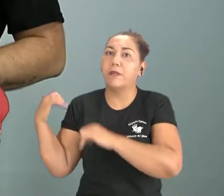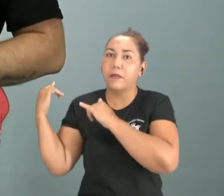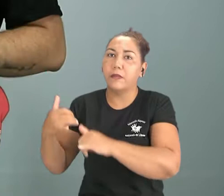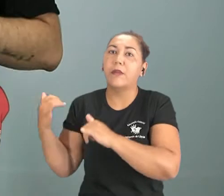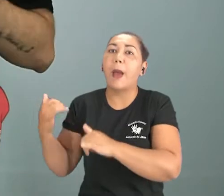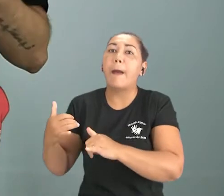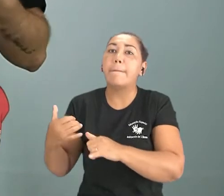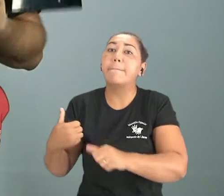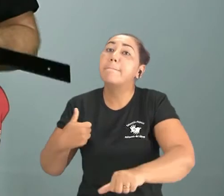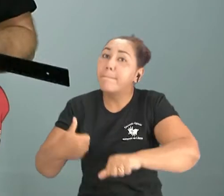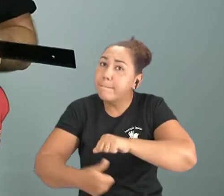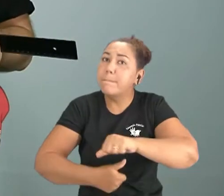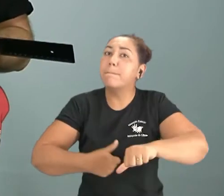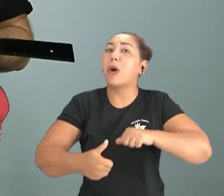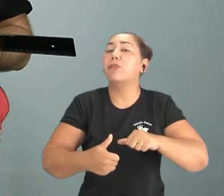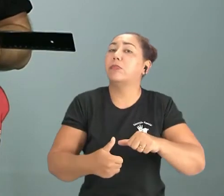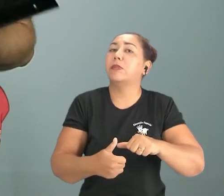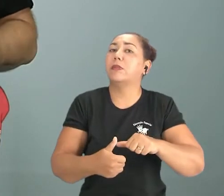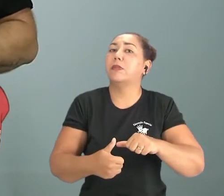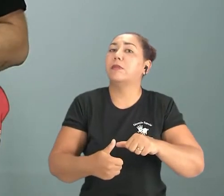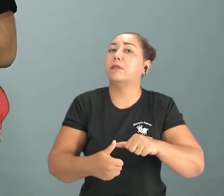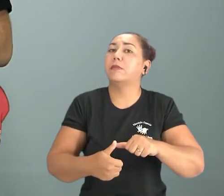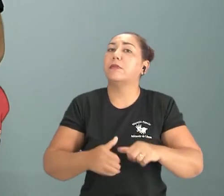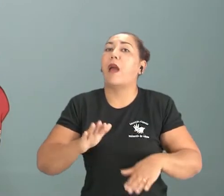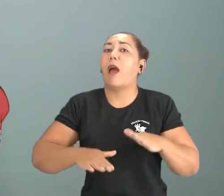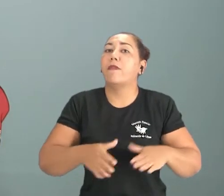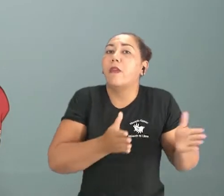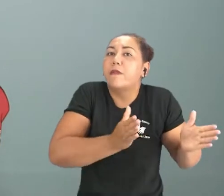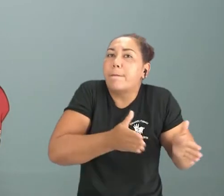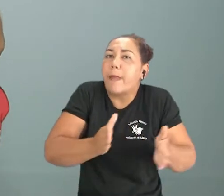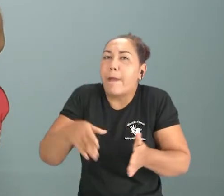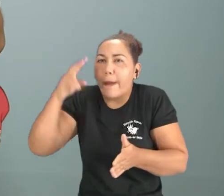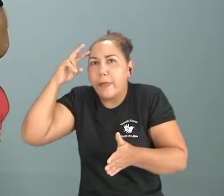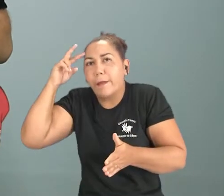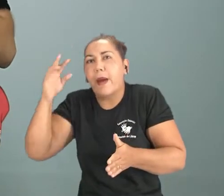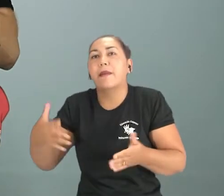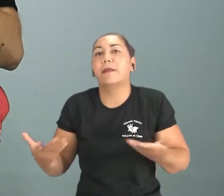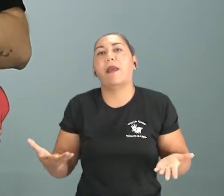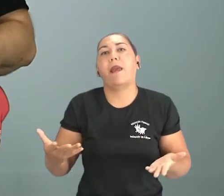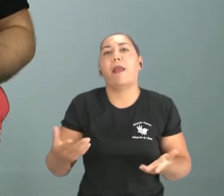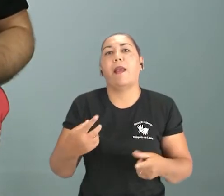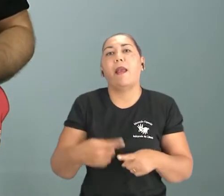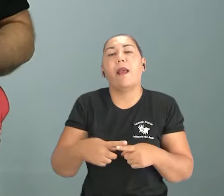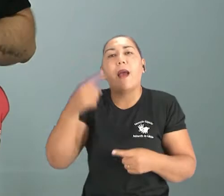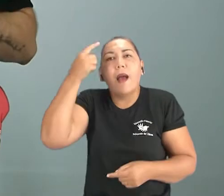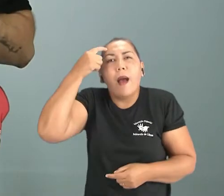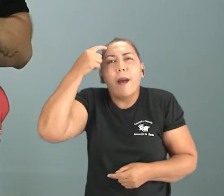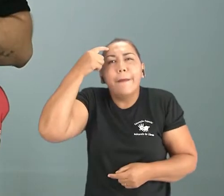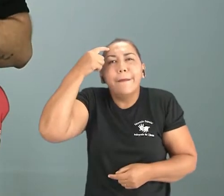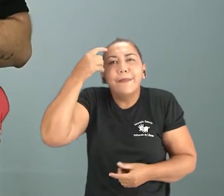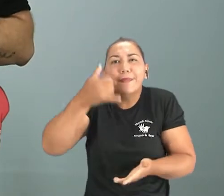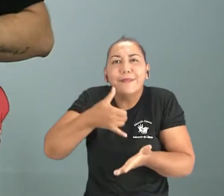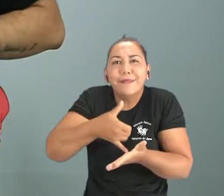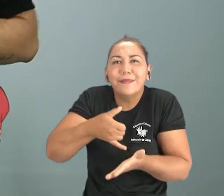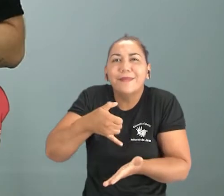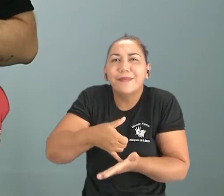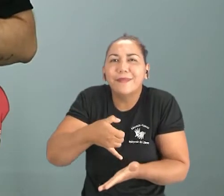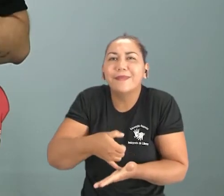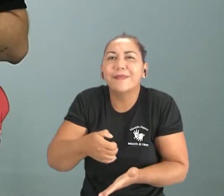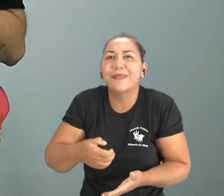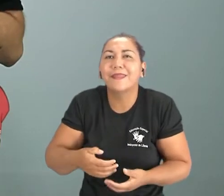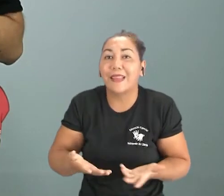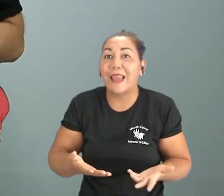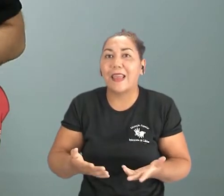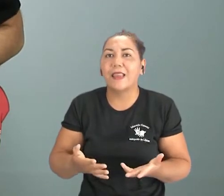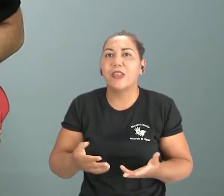enfatizam mais algumas partes outras partes a gente sempre pensa nos assim como uma aquele bichinho